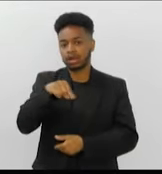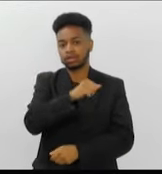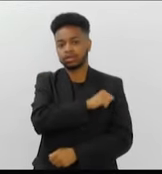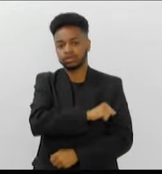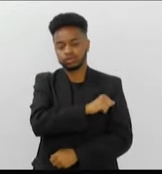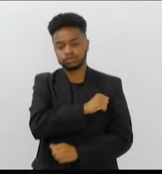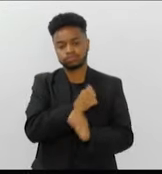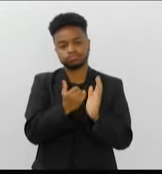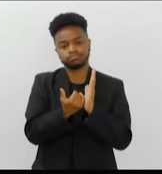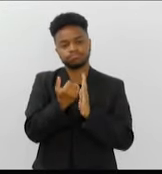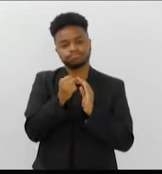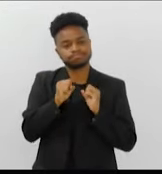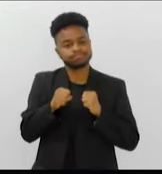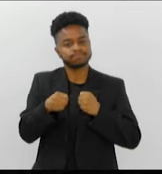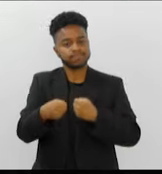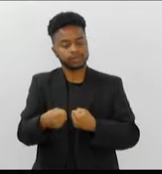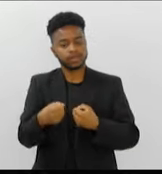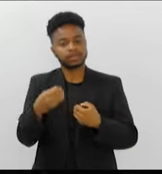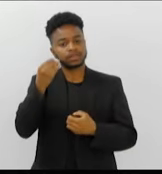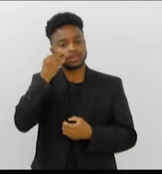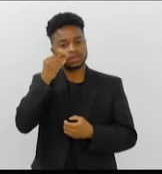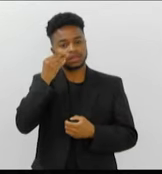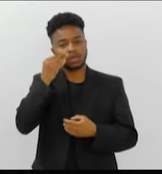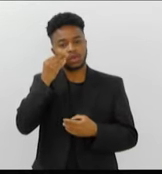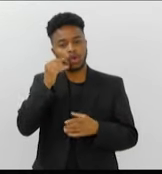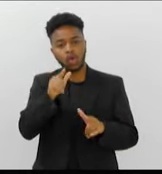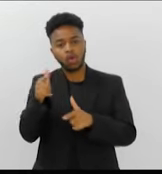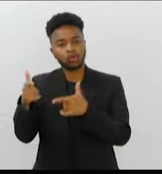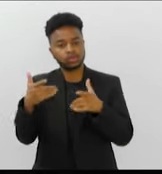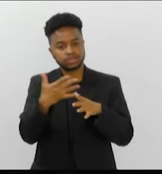Janeiro para poder colocar